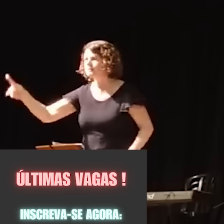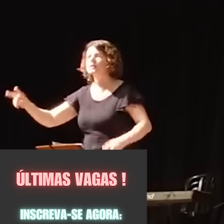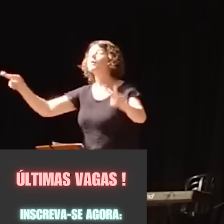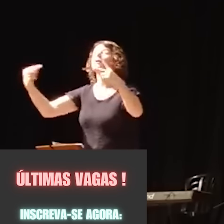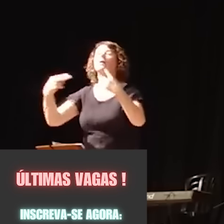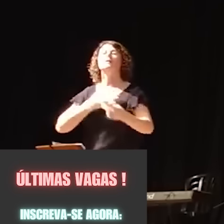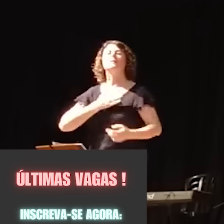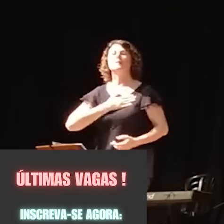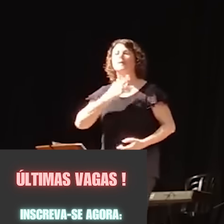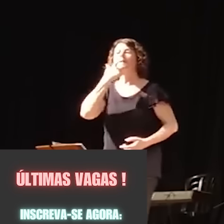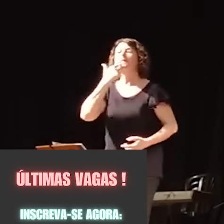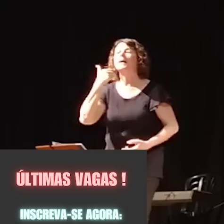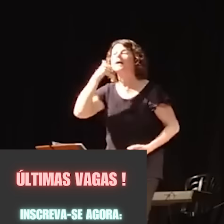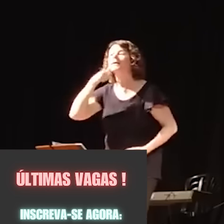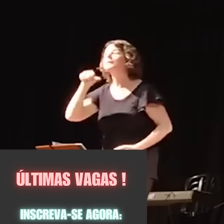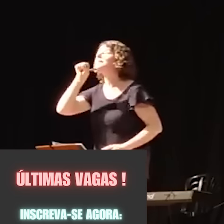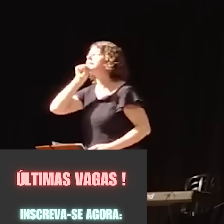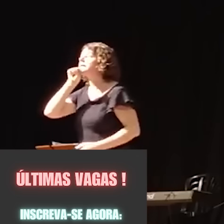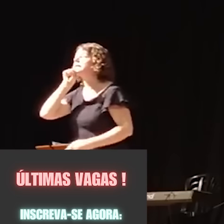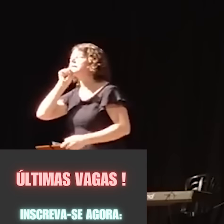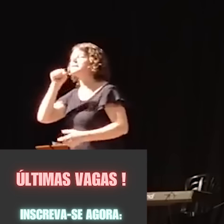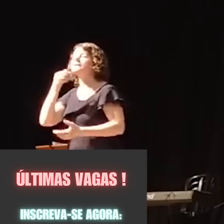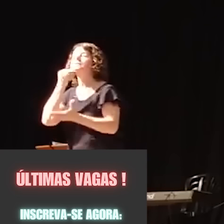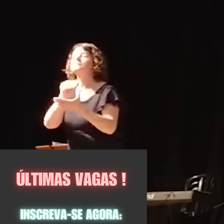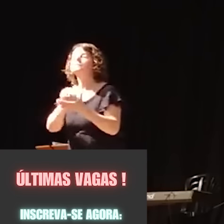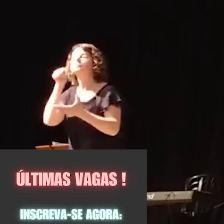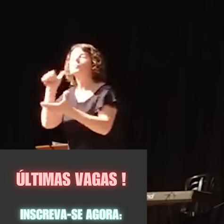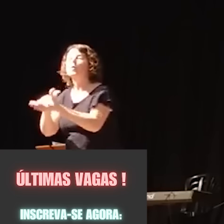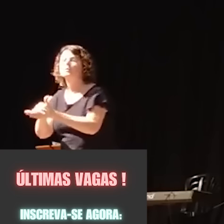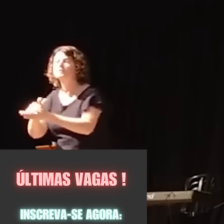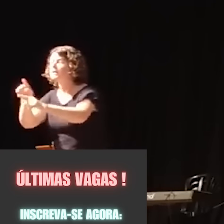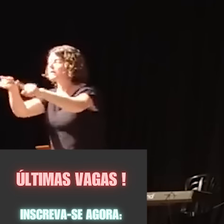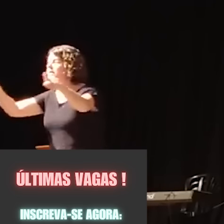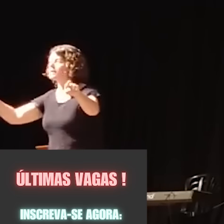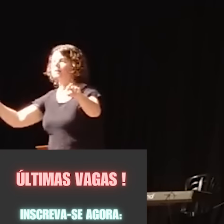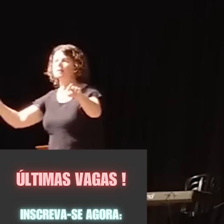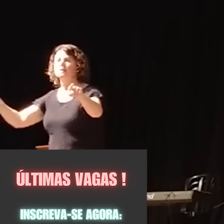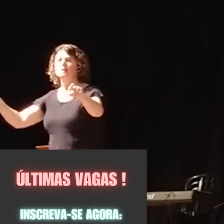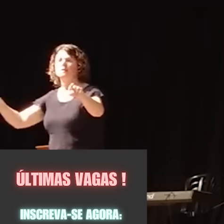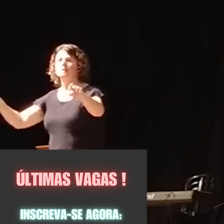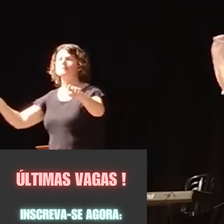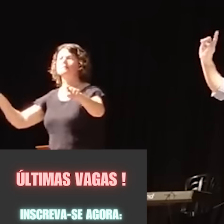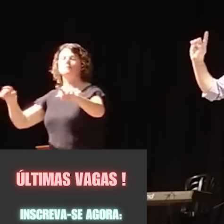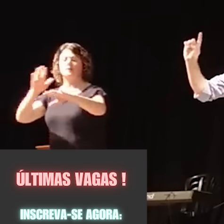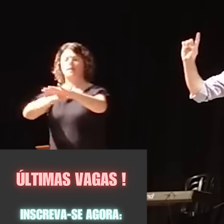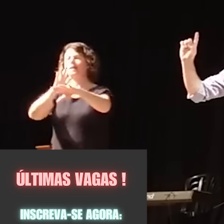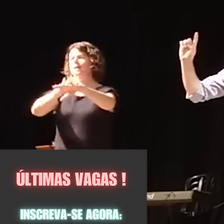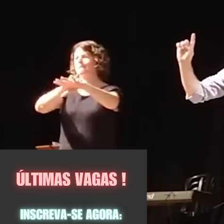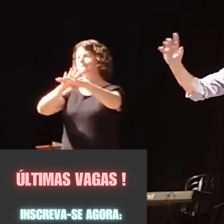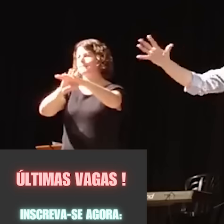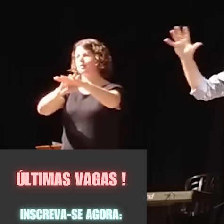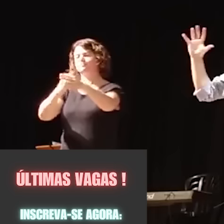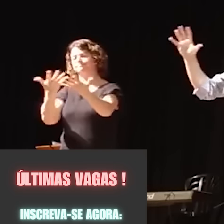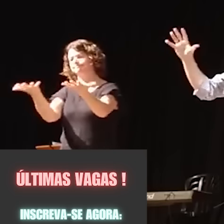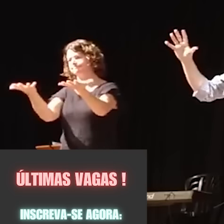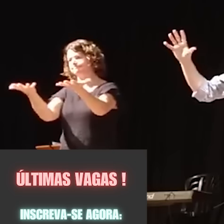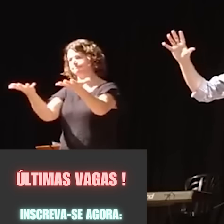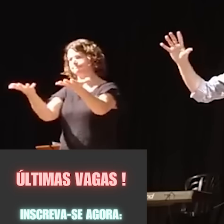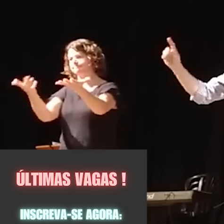marido existe algo aqui na sua mão chama-se autoridade